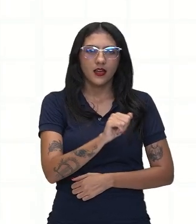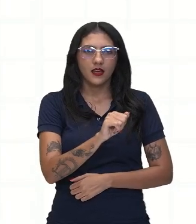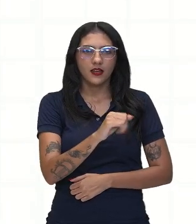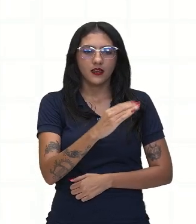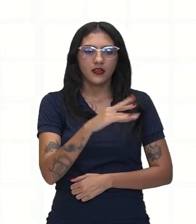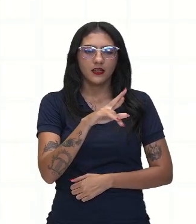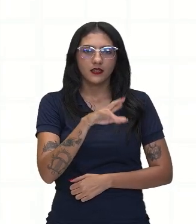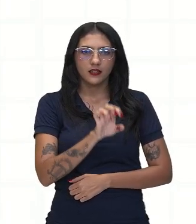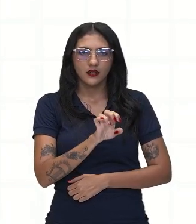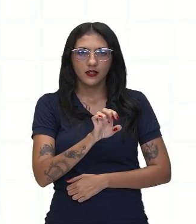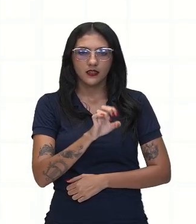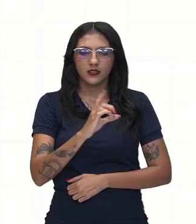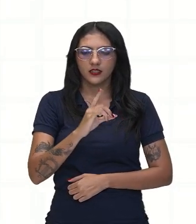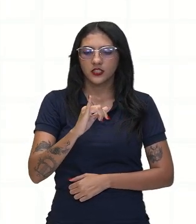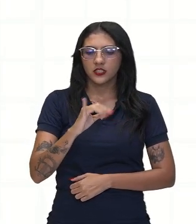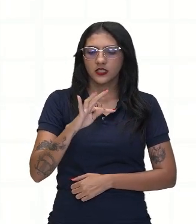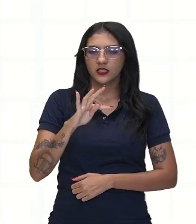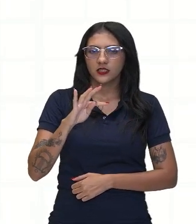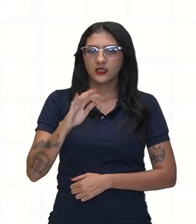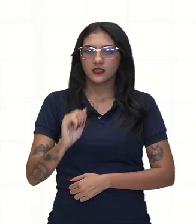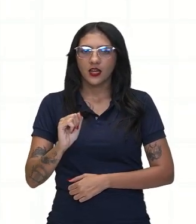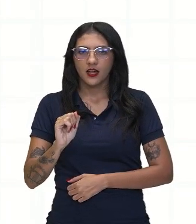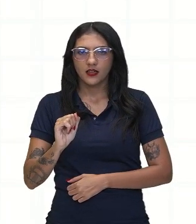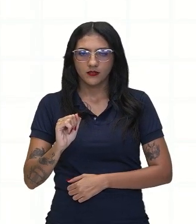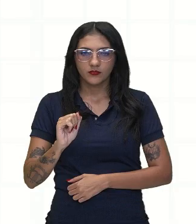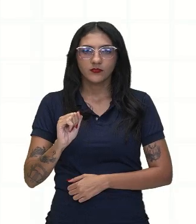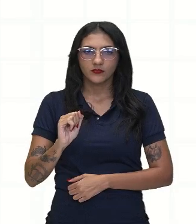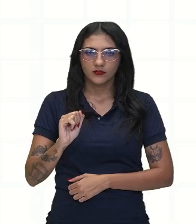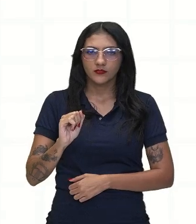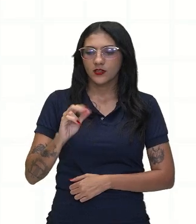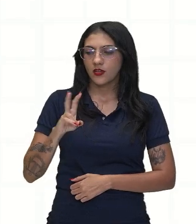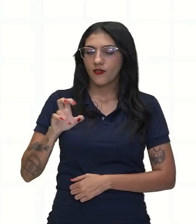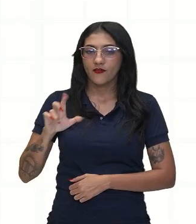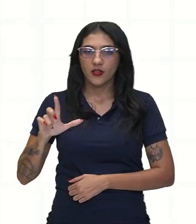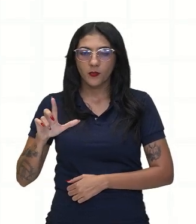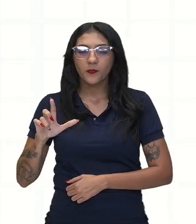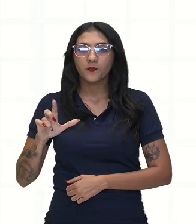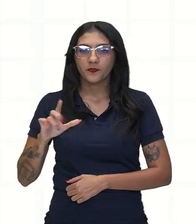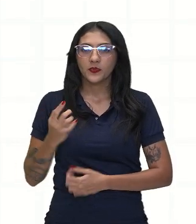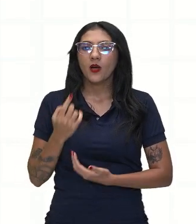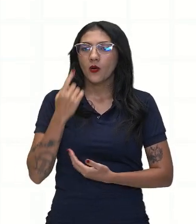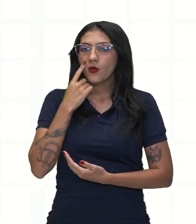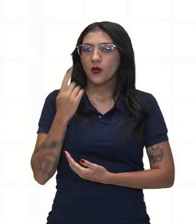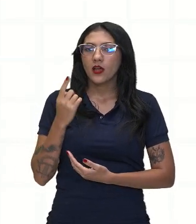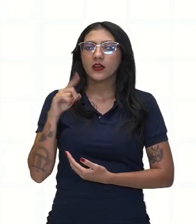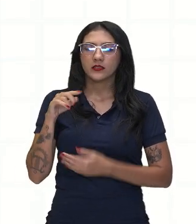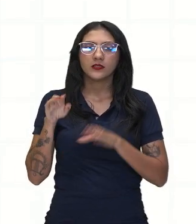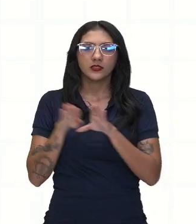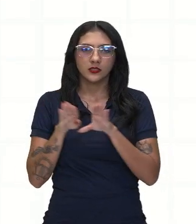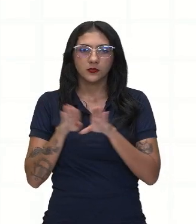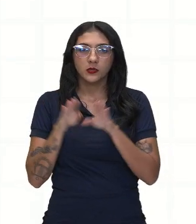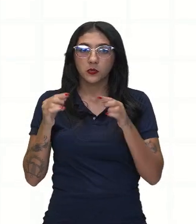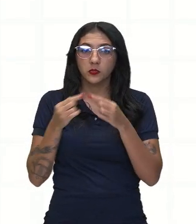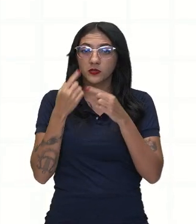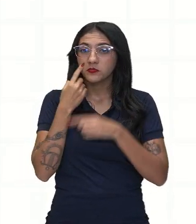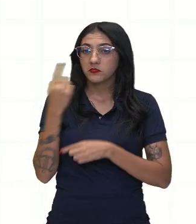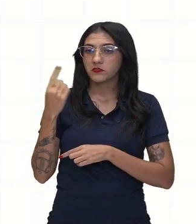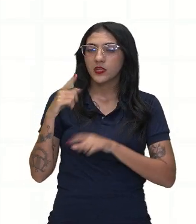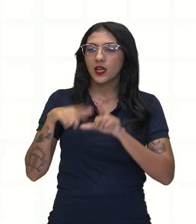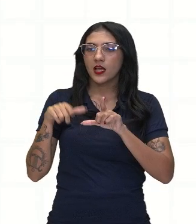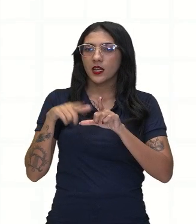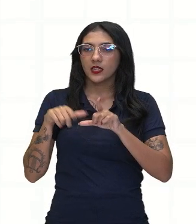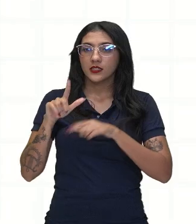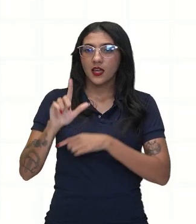Última sílaba, vel, penúltima, tá. É uma paroxítona terminada em L. Logo, ela